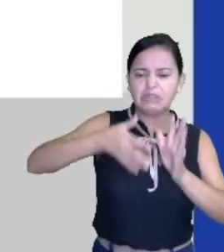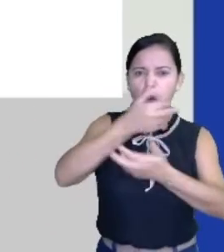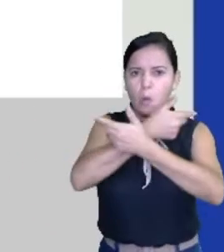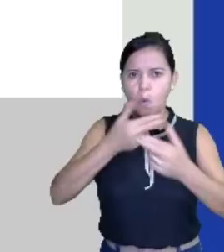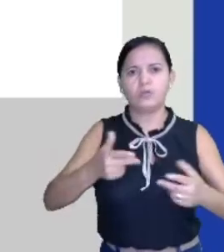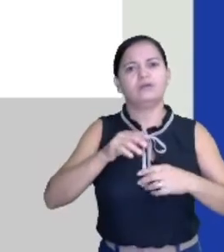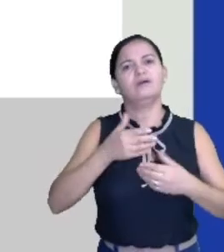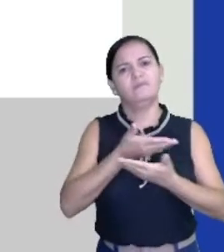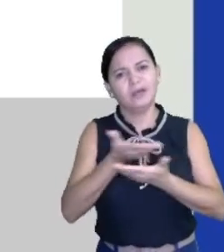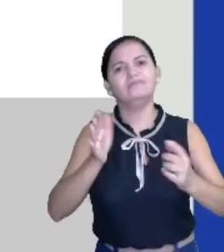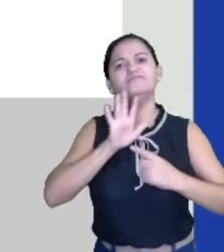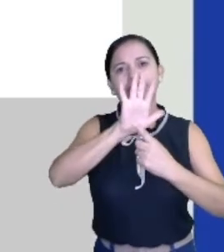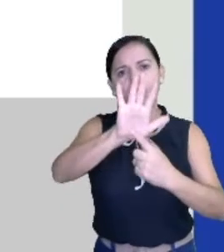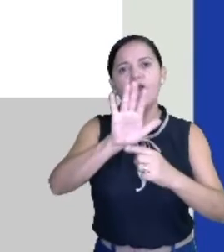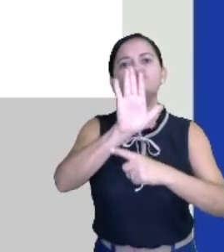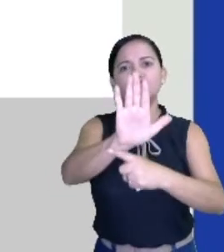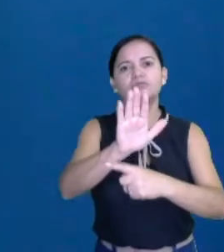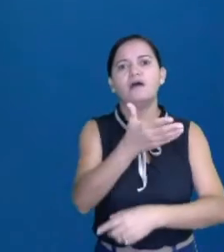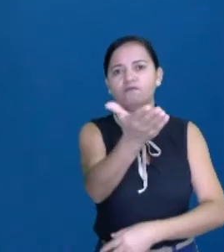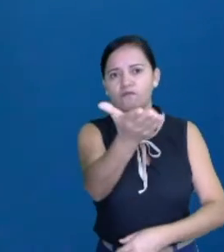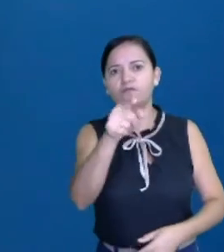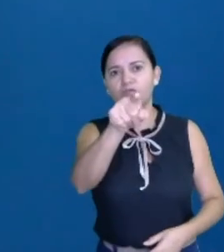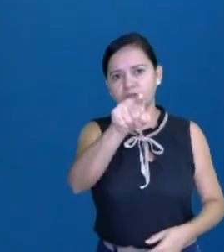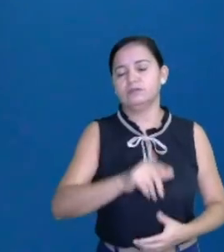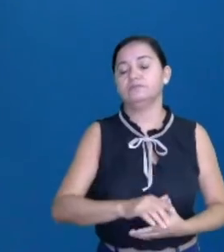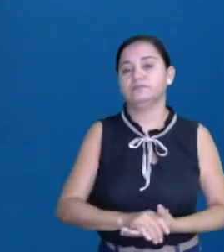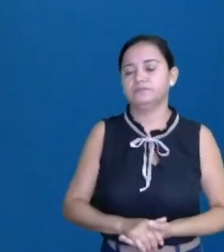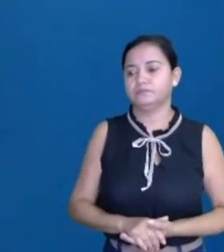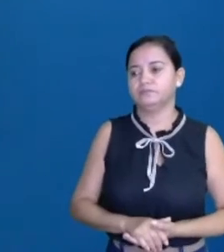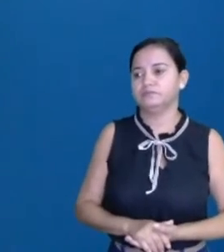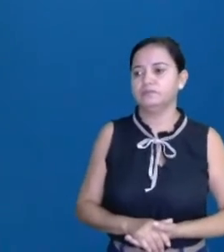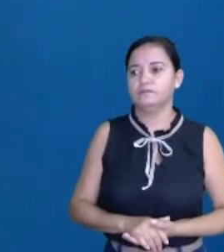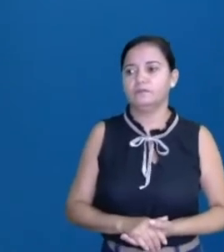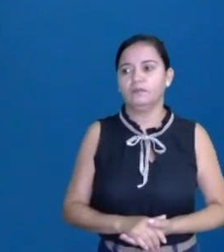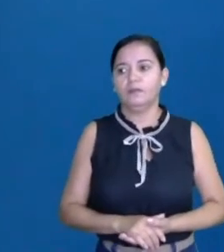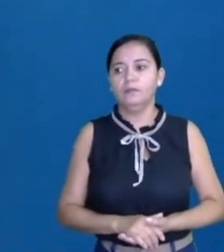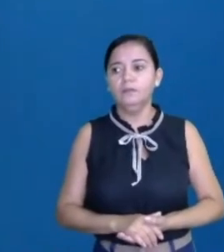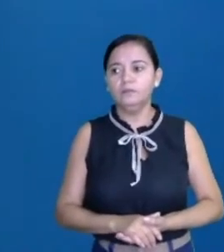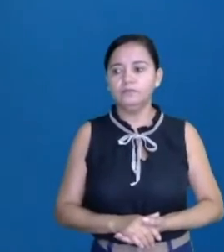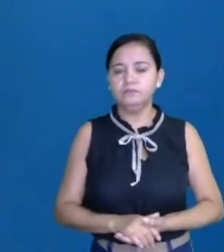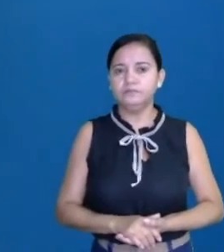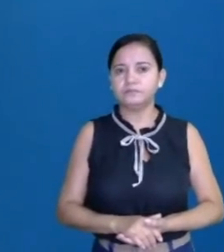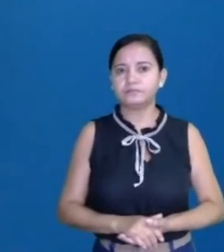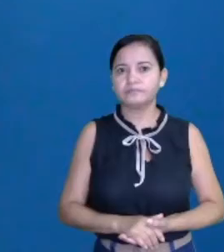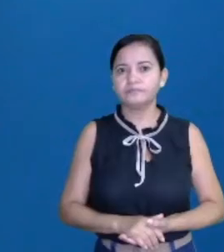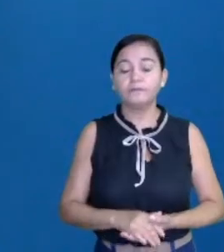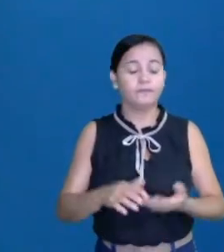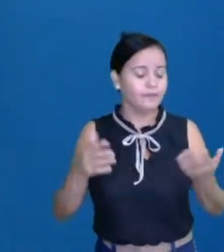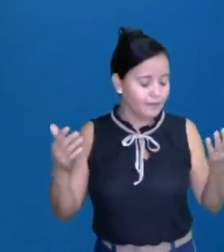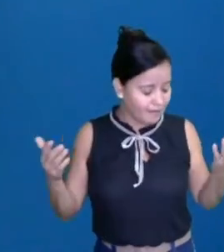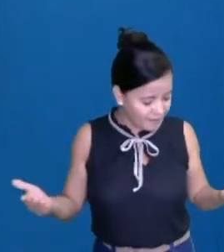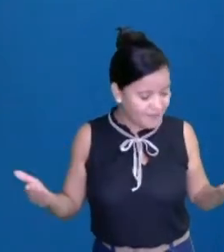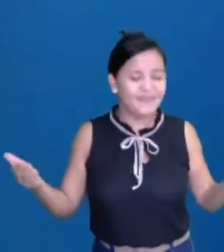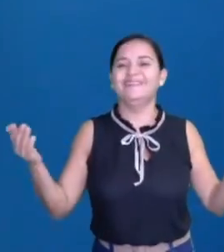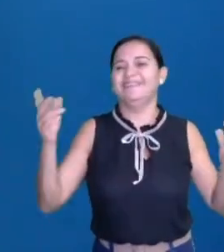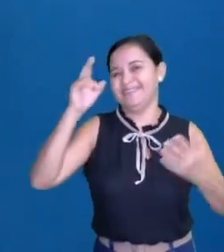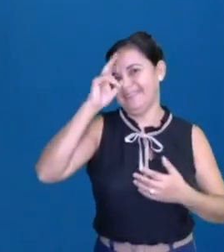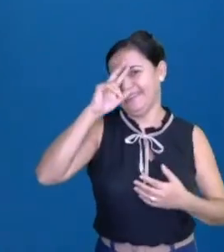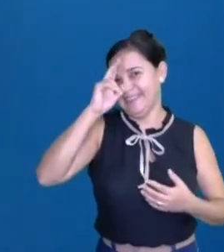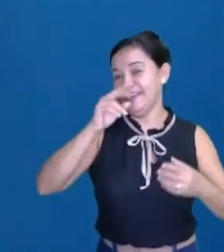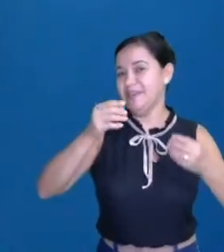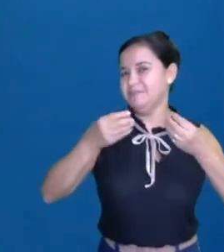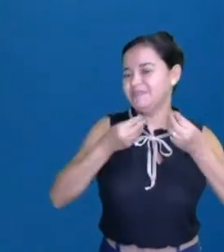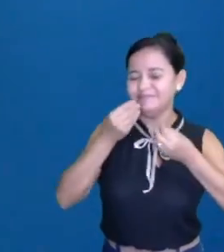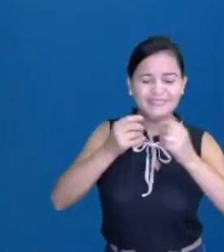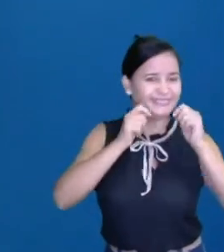esquece desse detalhe. Por favor, produção, nosso próximo slide. E aí, A gente entrou naquele momento fofo, cuti-cuti,